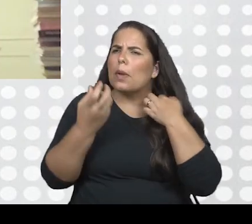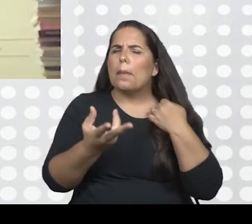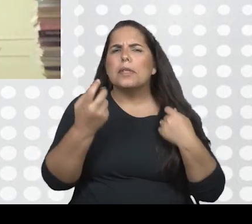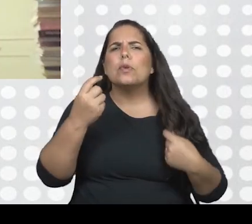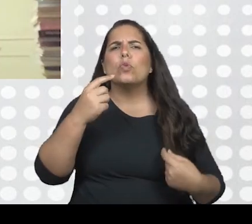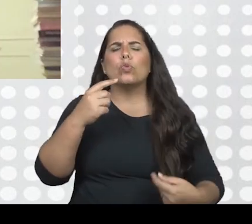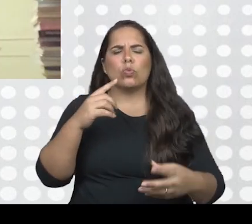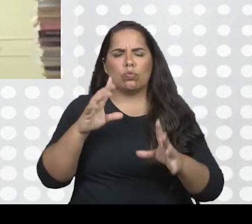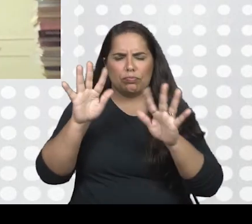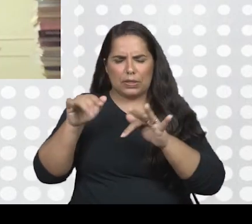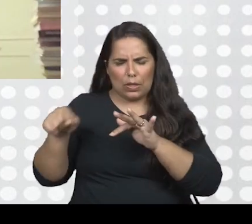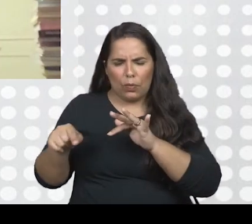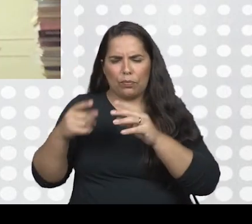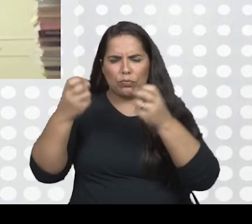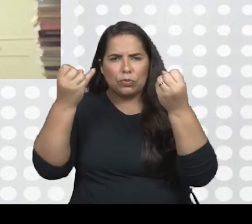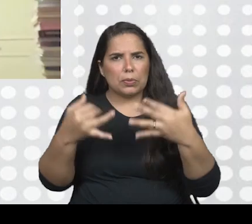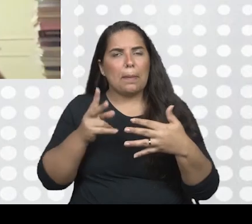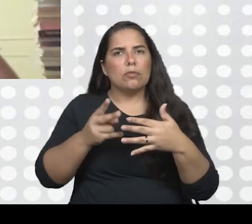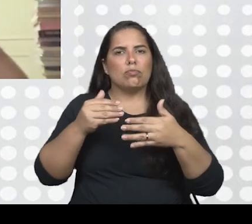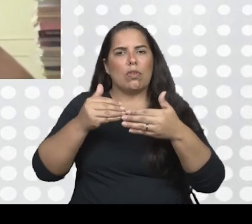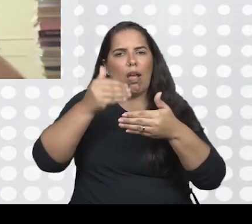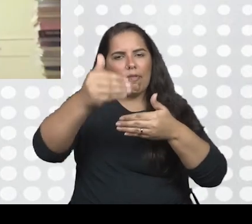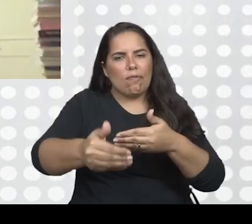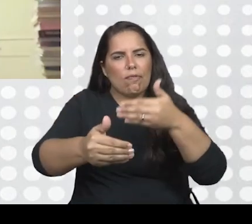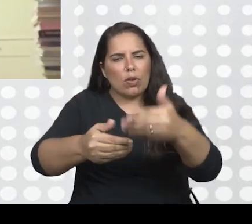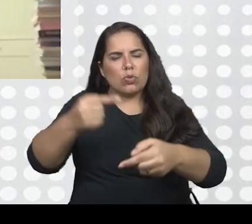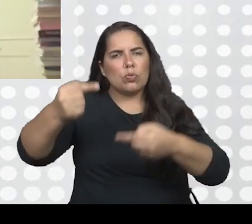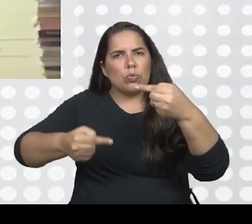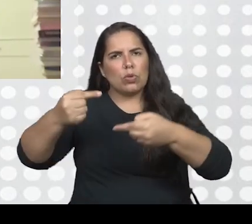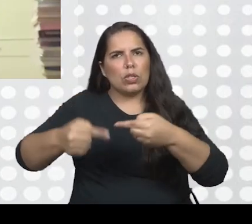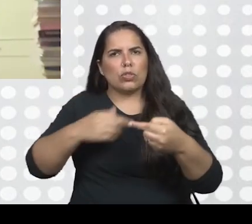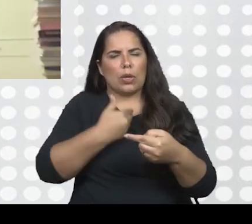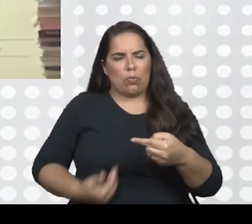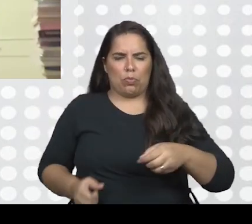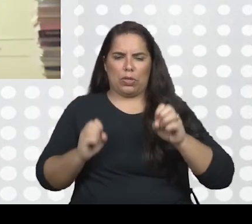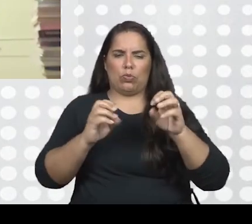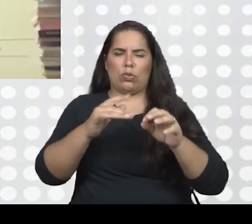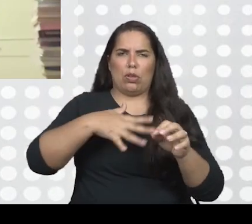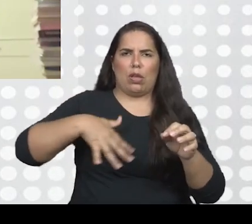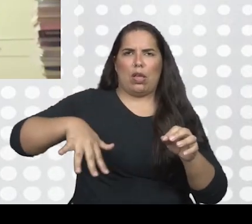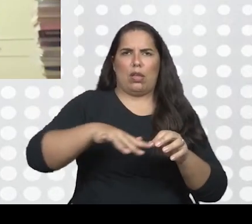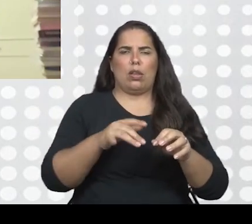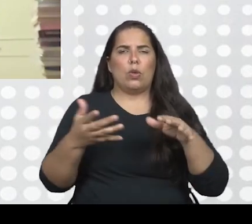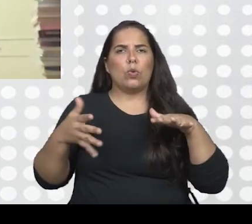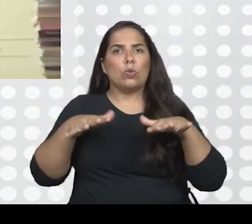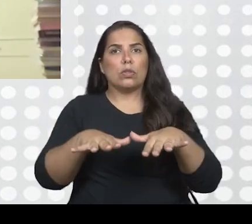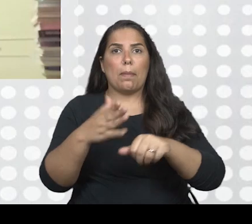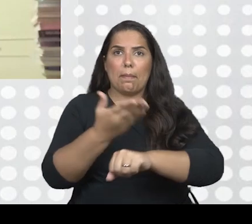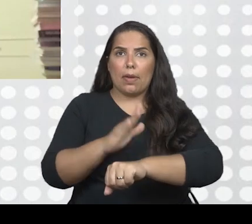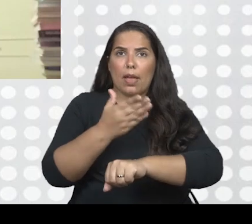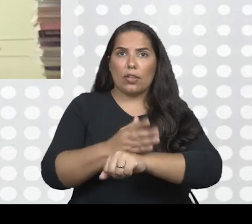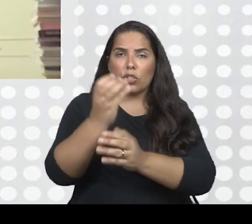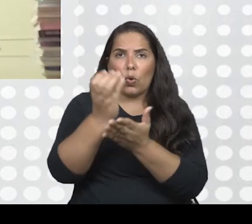você indica é que, mesmo com o avanço das políticas públicas educacionais na área de inclusão, as